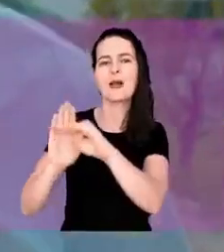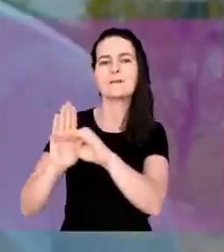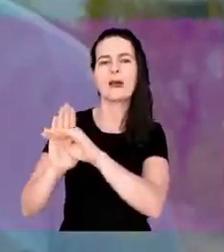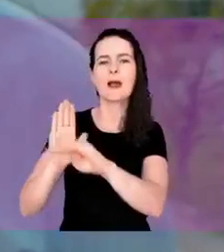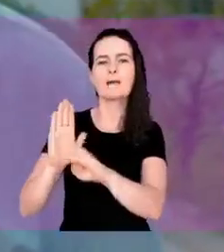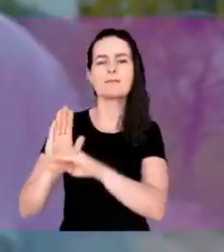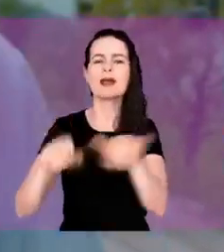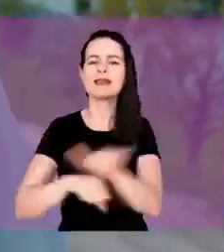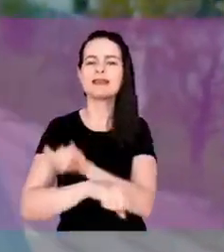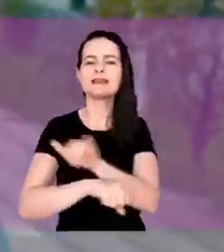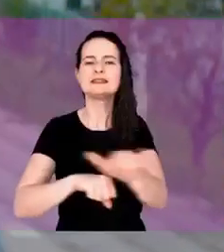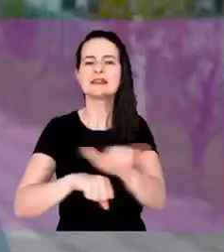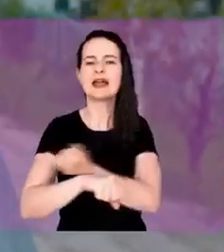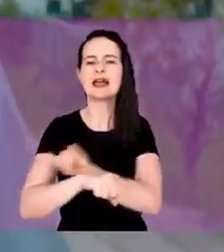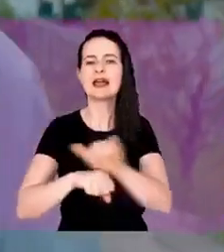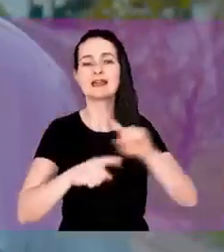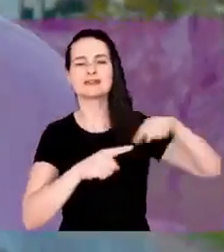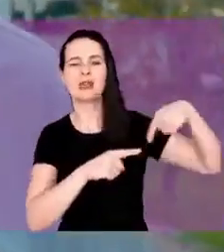necessitadas.